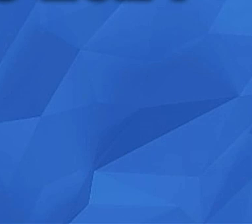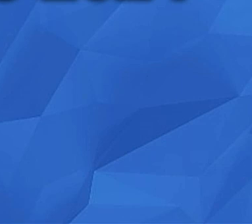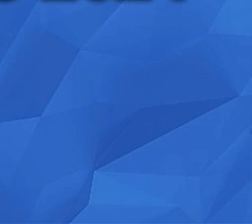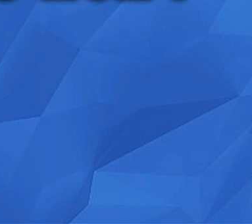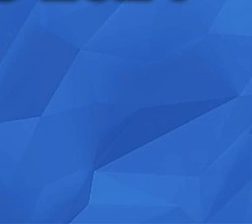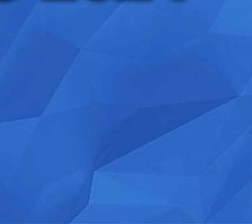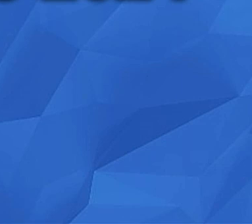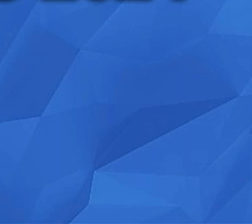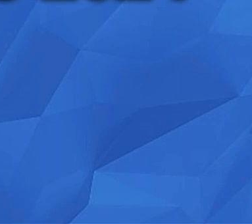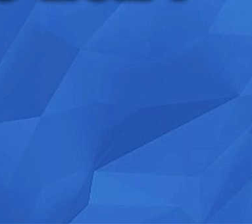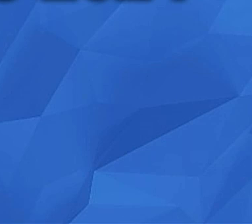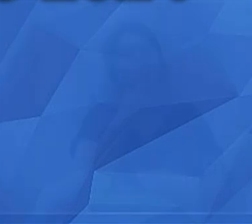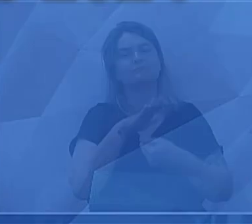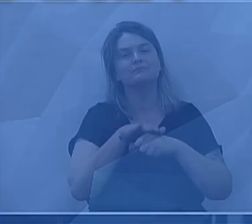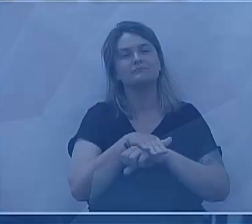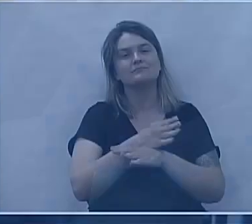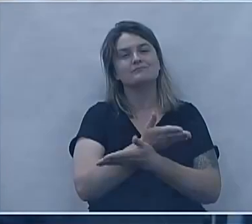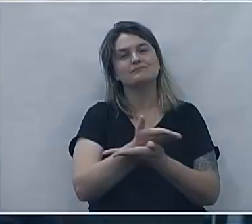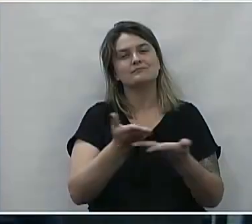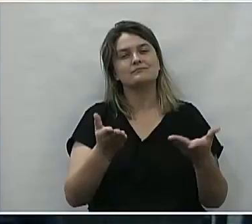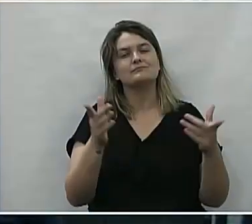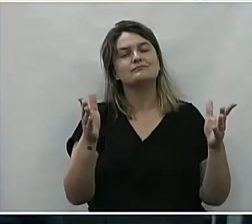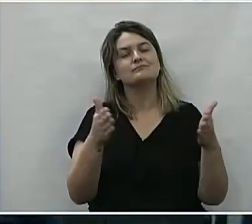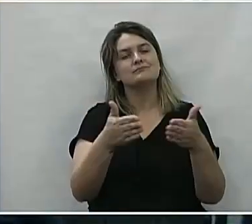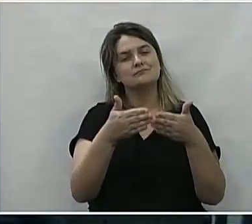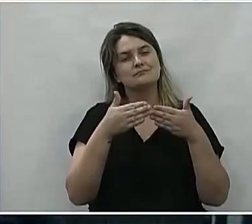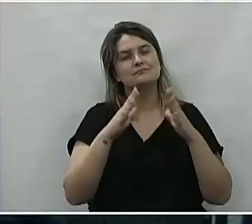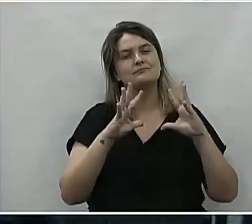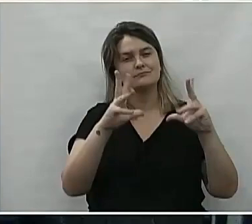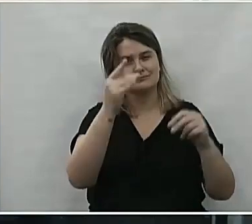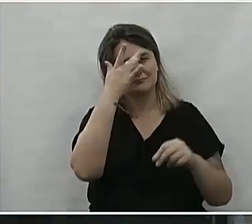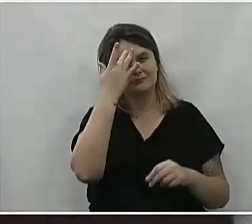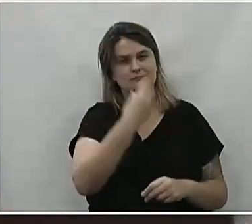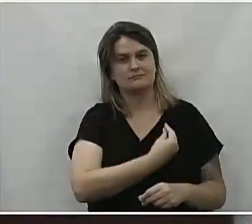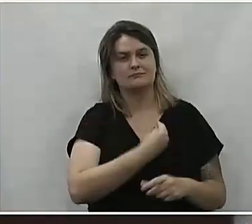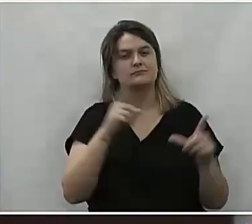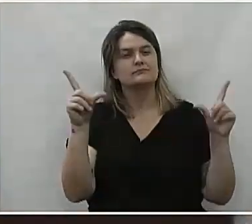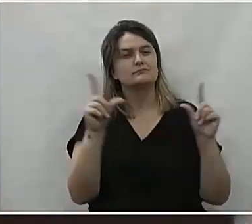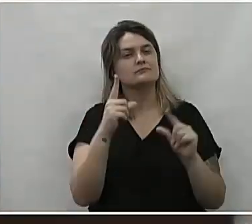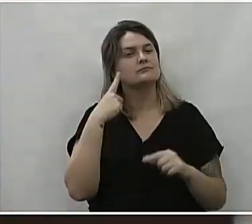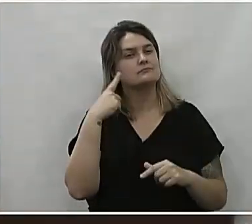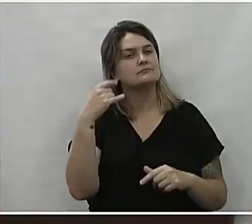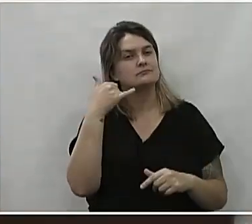Boa noite a todos, peço que possam colocar os seus celulares em modo silencioso.